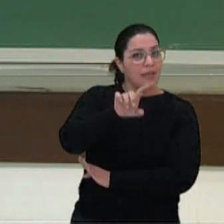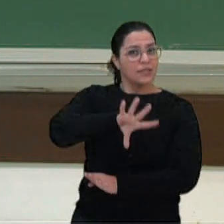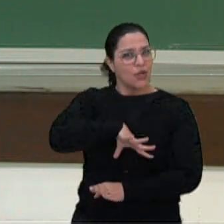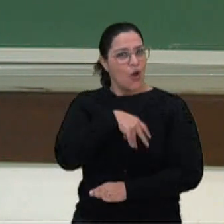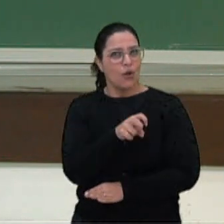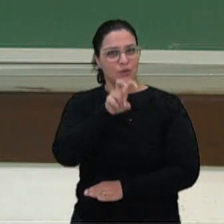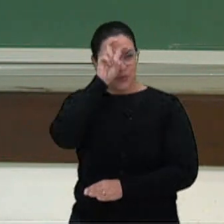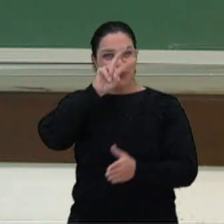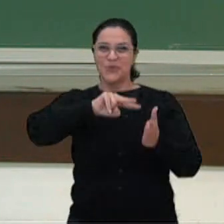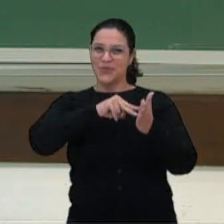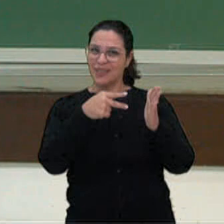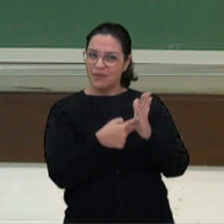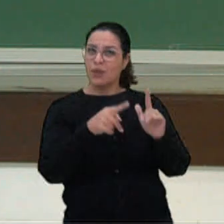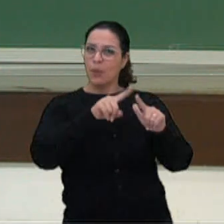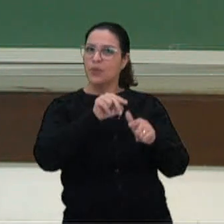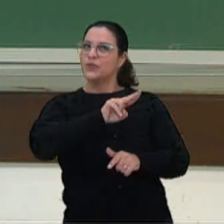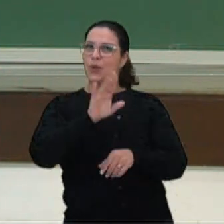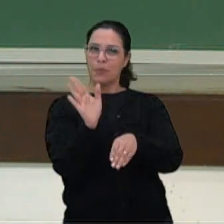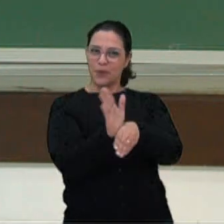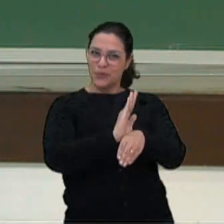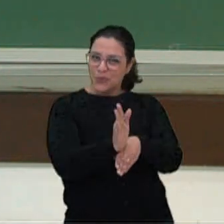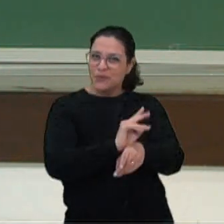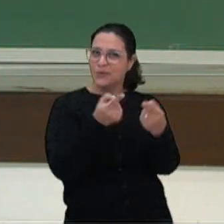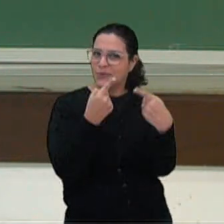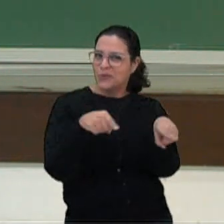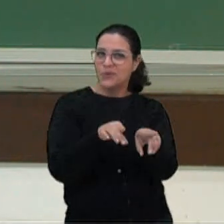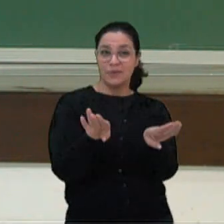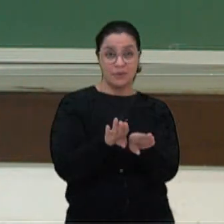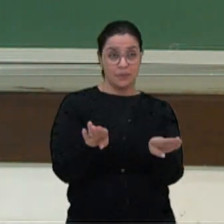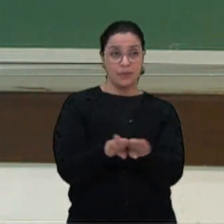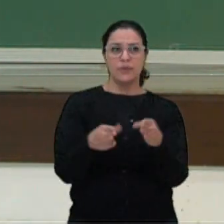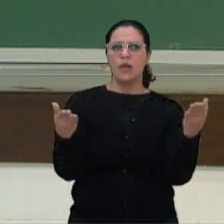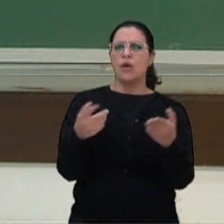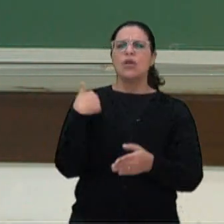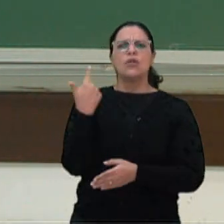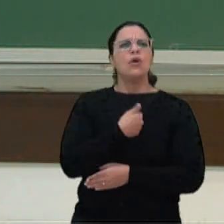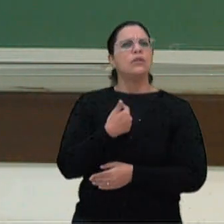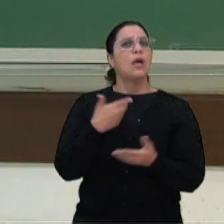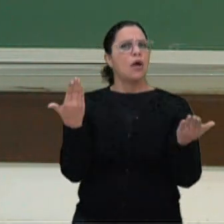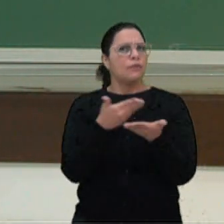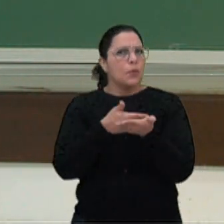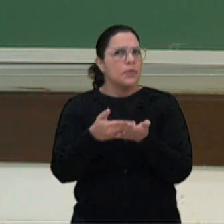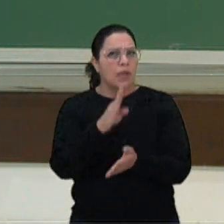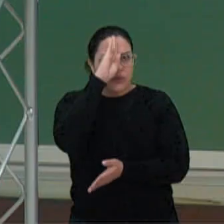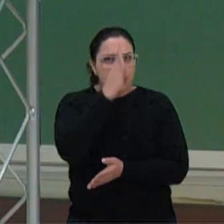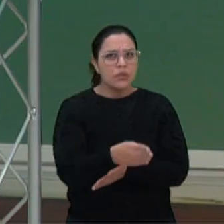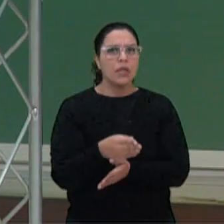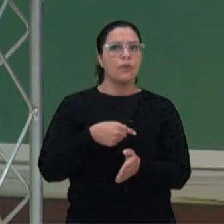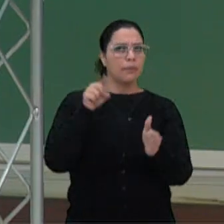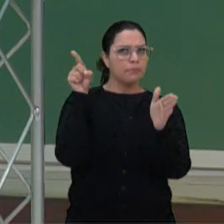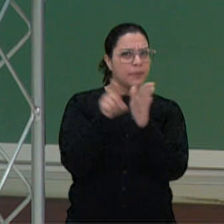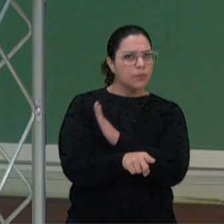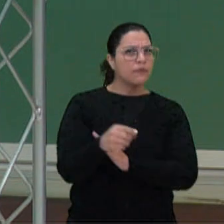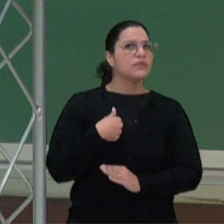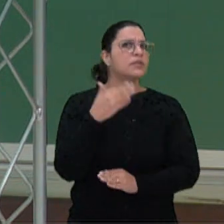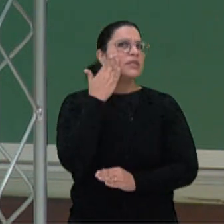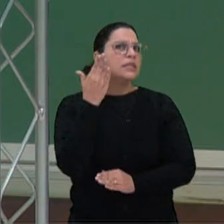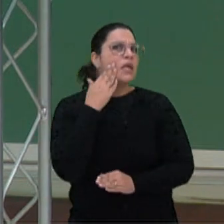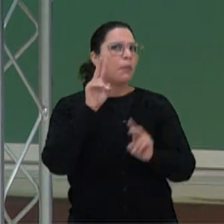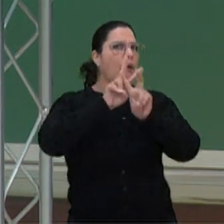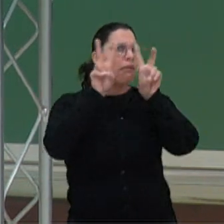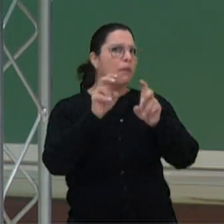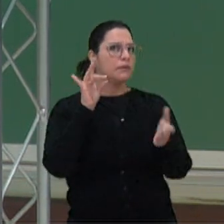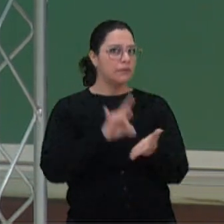odioso do Egito. Por isso que é esse o nome do clipe, o nome da música. Gente, então vamos começar direto com o quiz, tá? Para ver se vocês sabem do